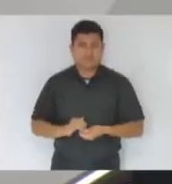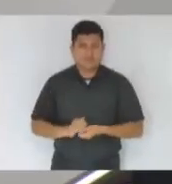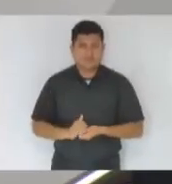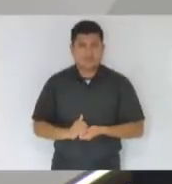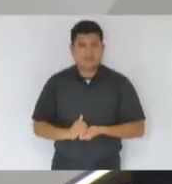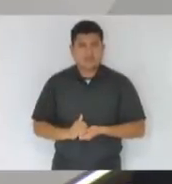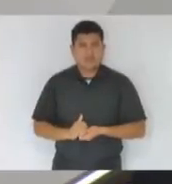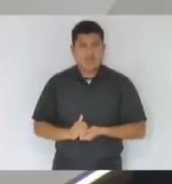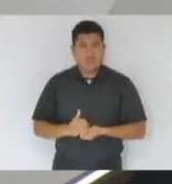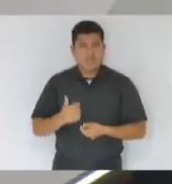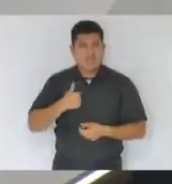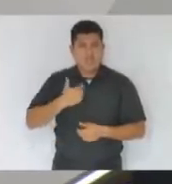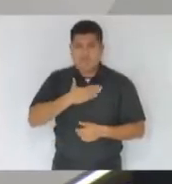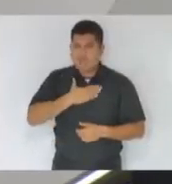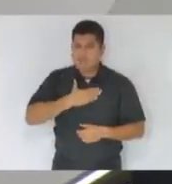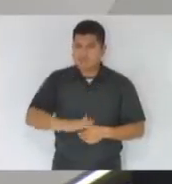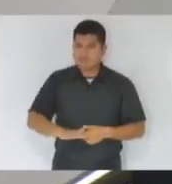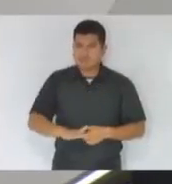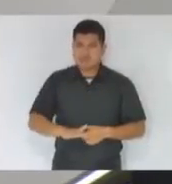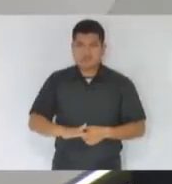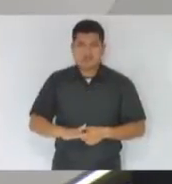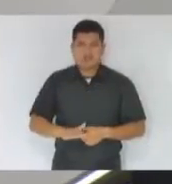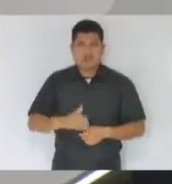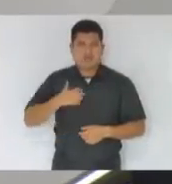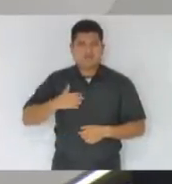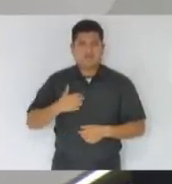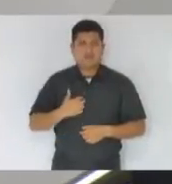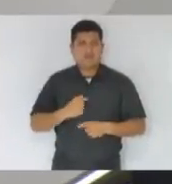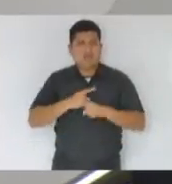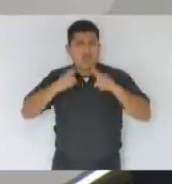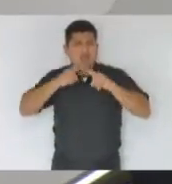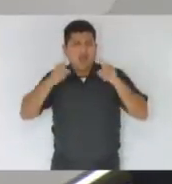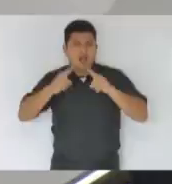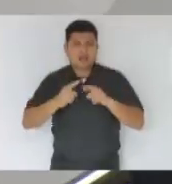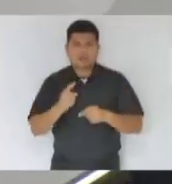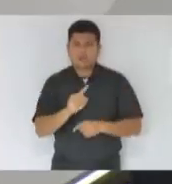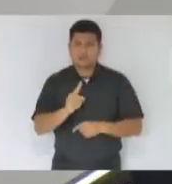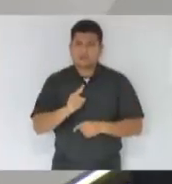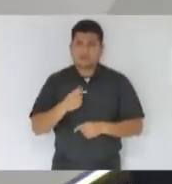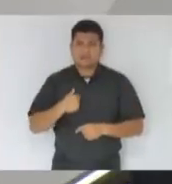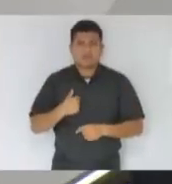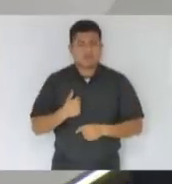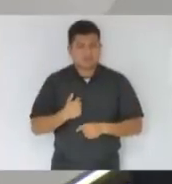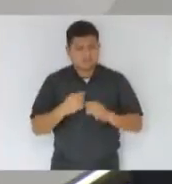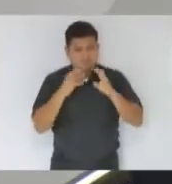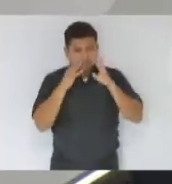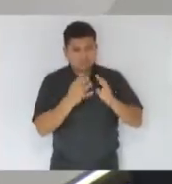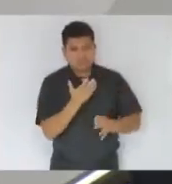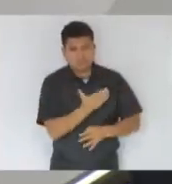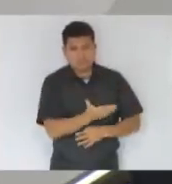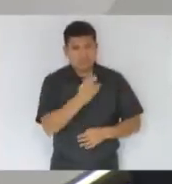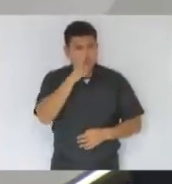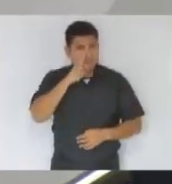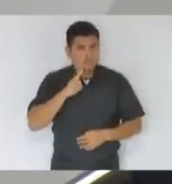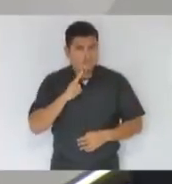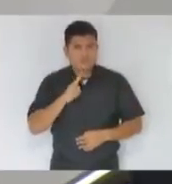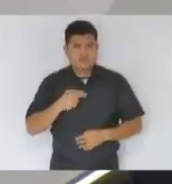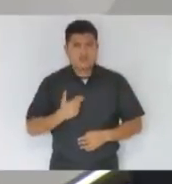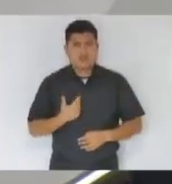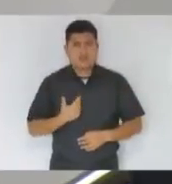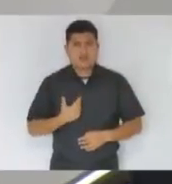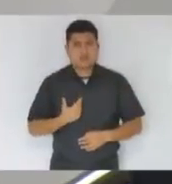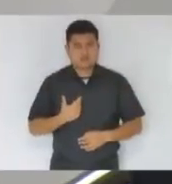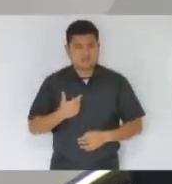Eu não gostaria de falar nesse tom. E tenho um carinho especial pelo deputado Ivan. Gostaria que ele tivesse ficado aqui para deixar a par do que